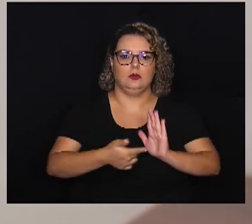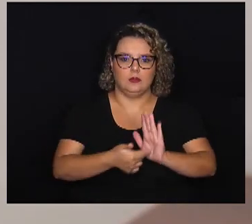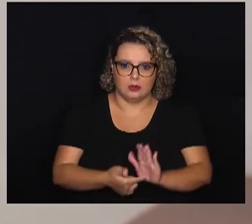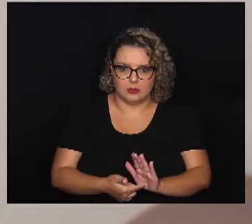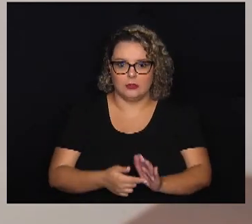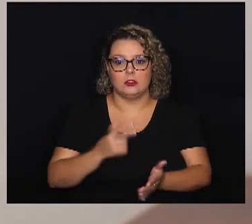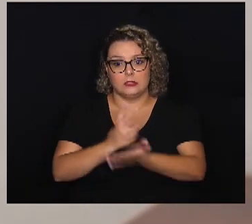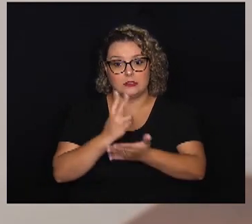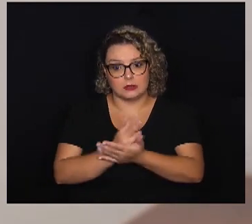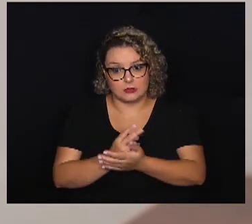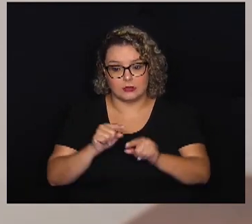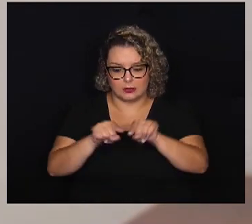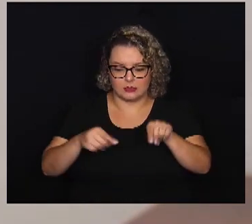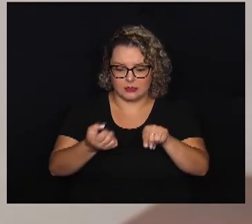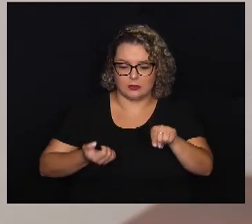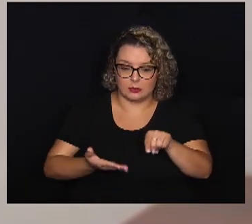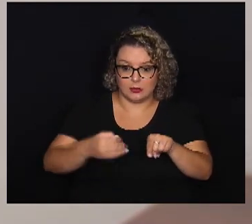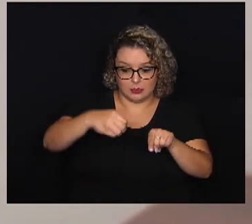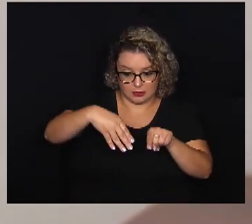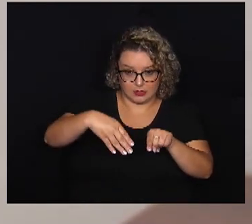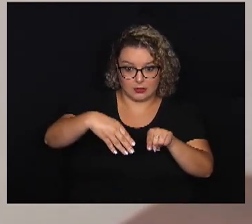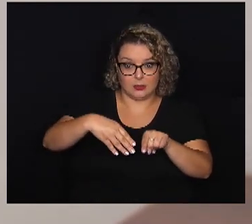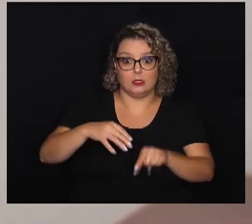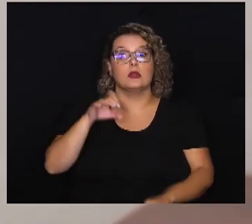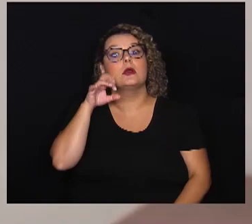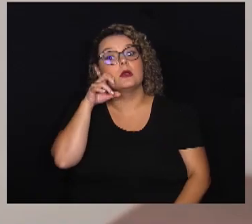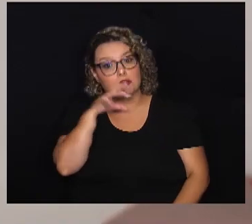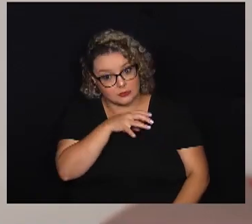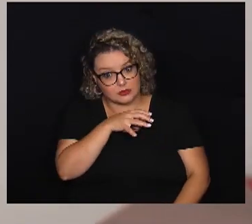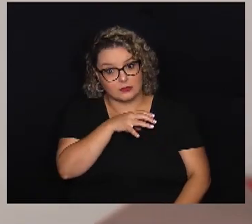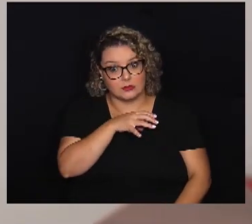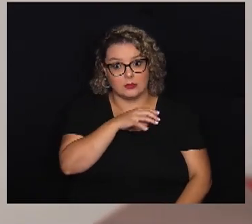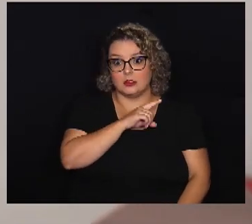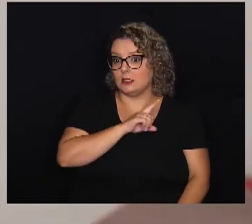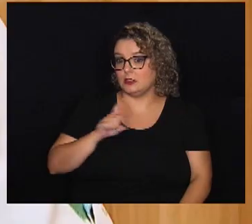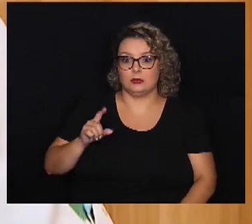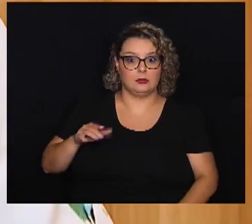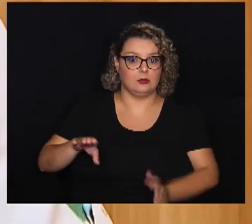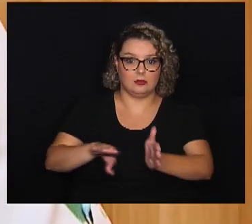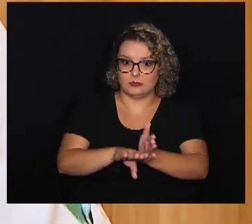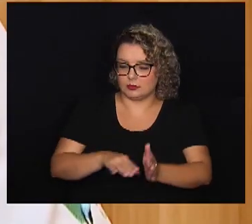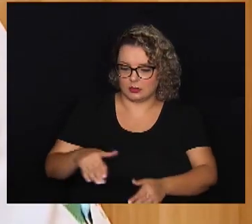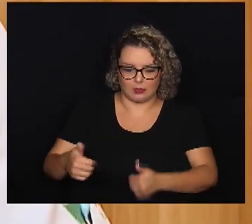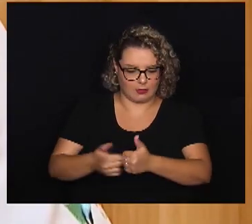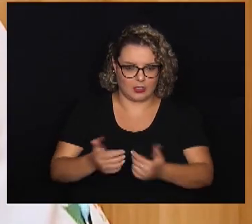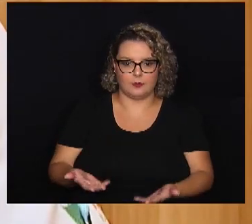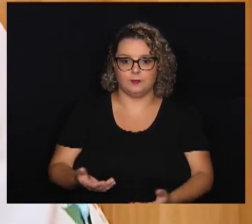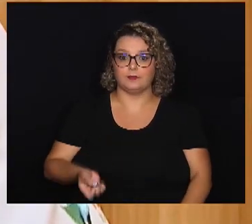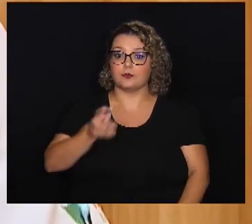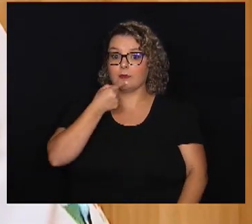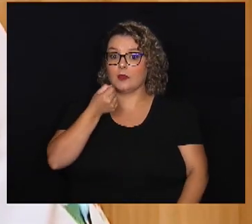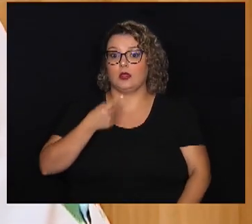que toda vez em que o forno está aceso, que ele está muito quente, tem a luz, então ela não pode chegar perto. Em relação aos medicamentos,